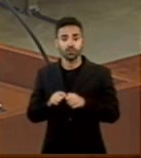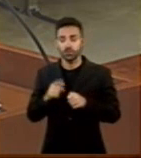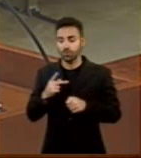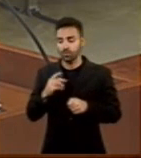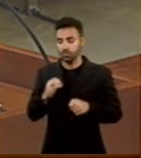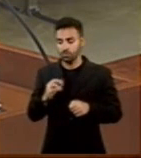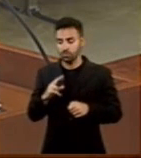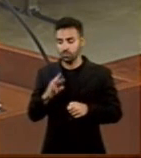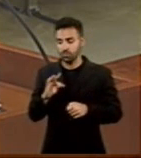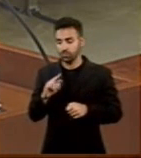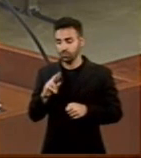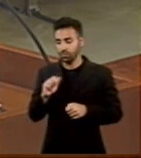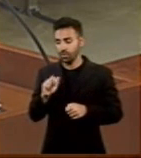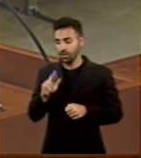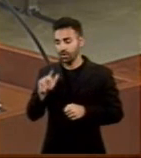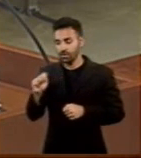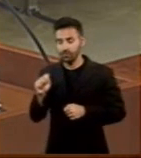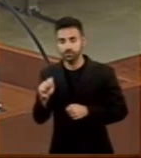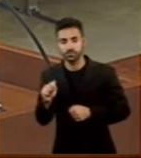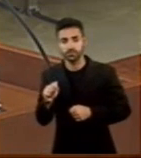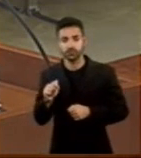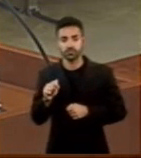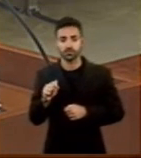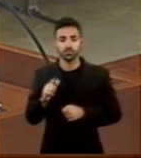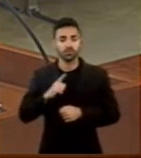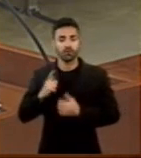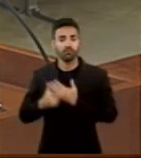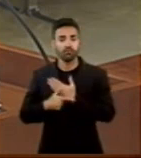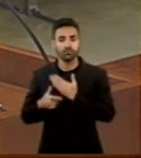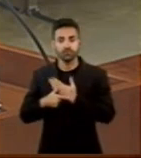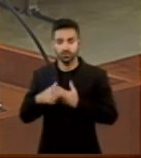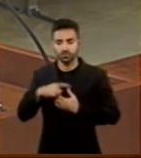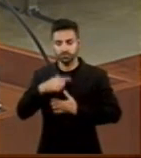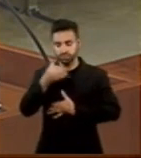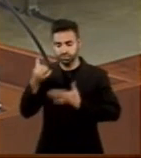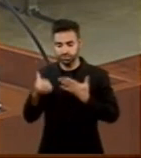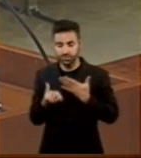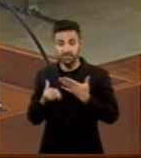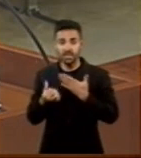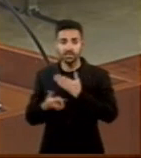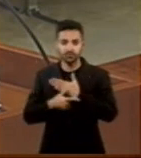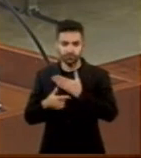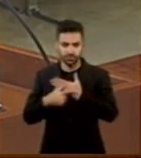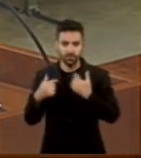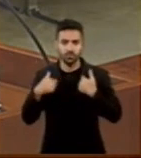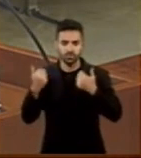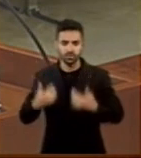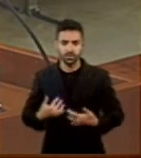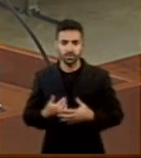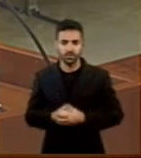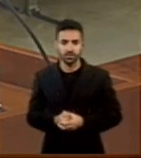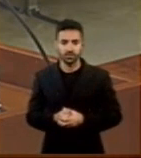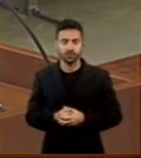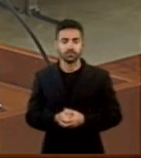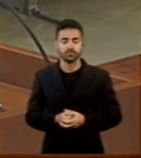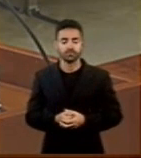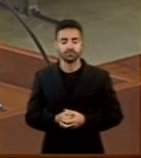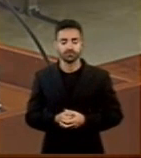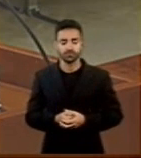típica na área do porto organizado, que tem como funções aquelas seis funções que eu descrevi: estiva, capatazia,